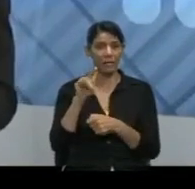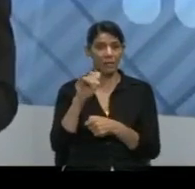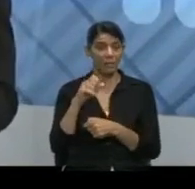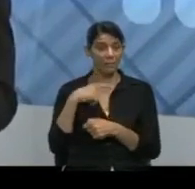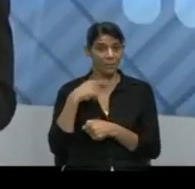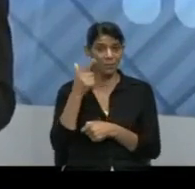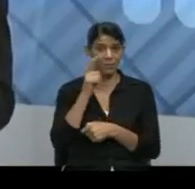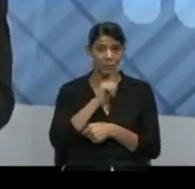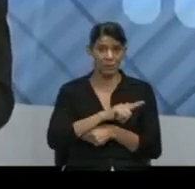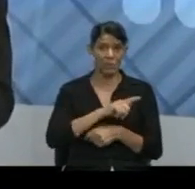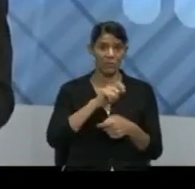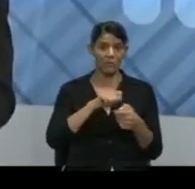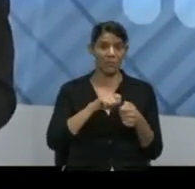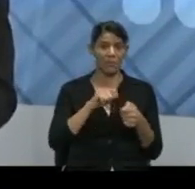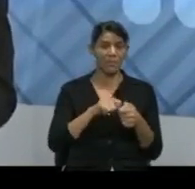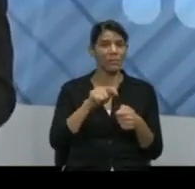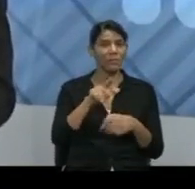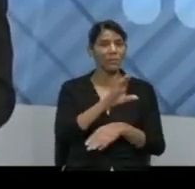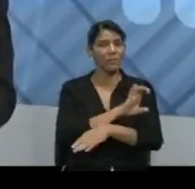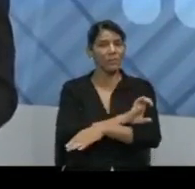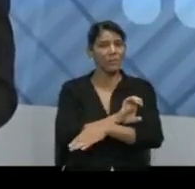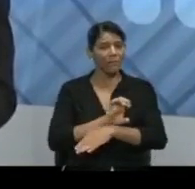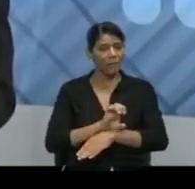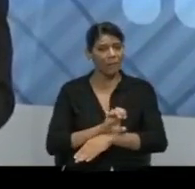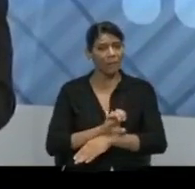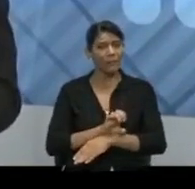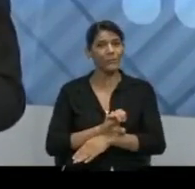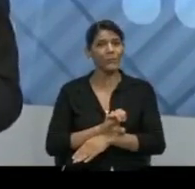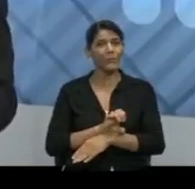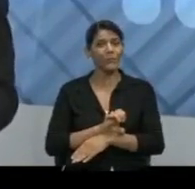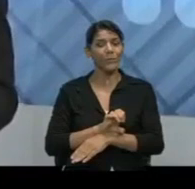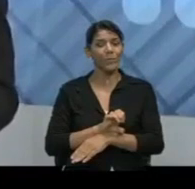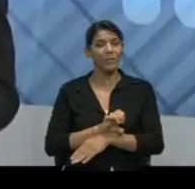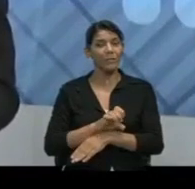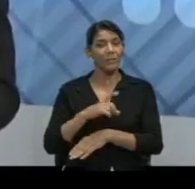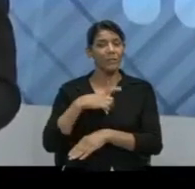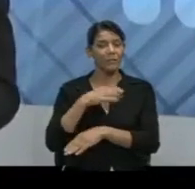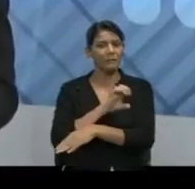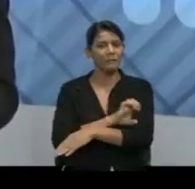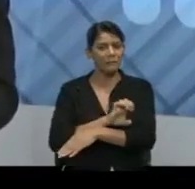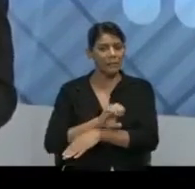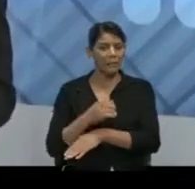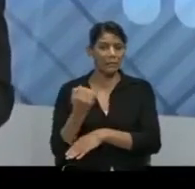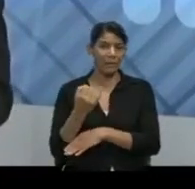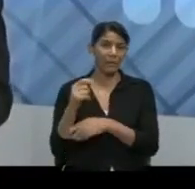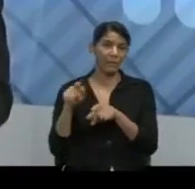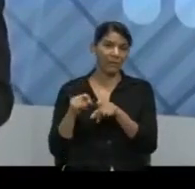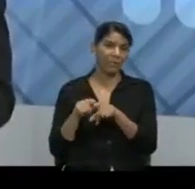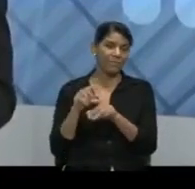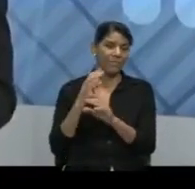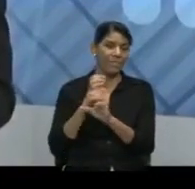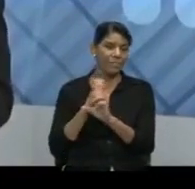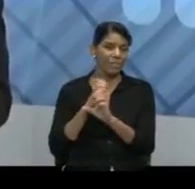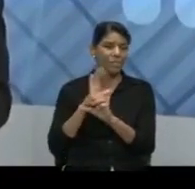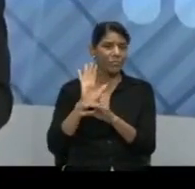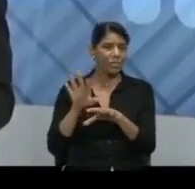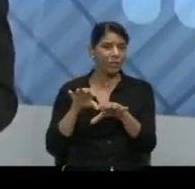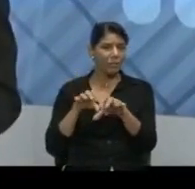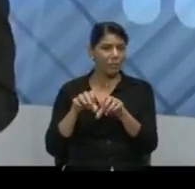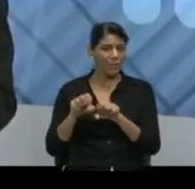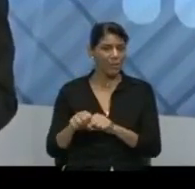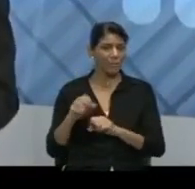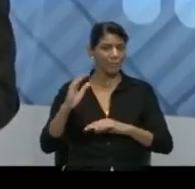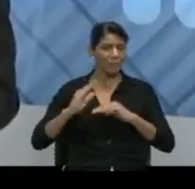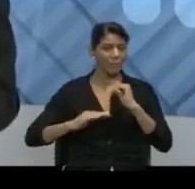você puder, no seu local de estágio, outra coisa importante, estágio, tá? E até mesmo engenheiros já formados, arquitetos